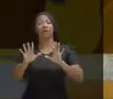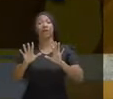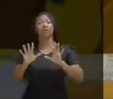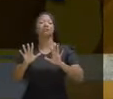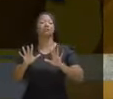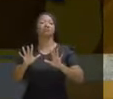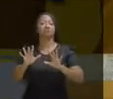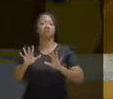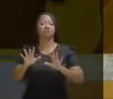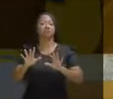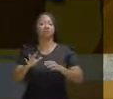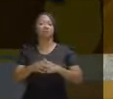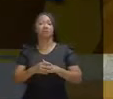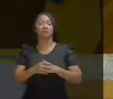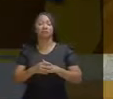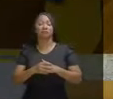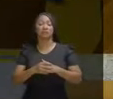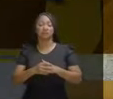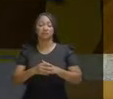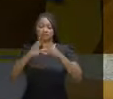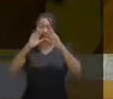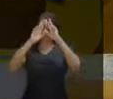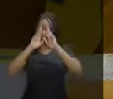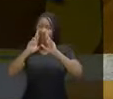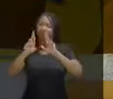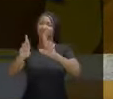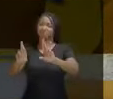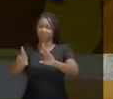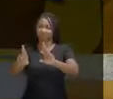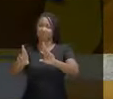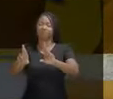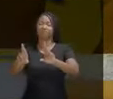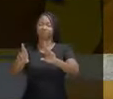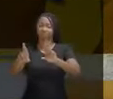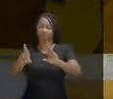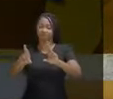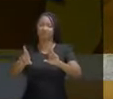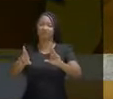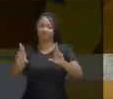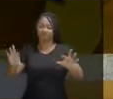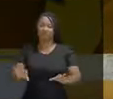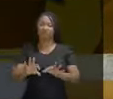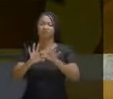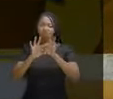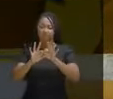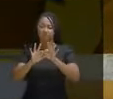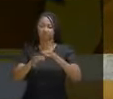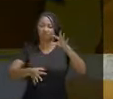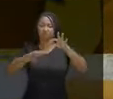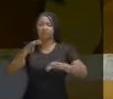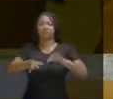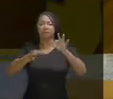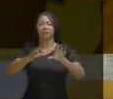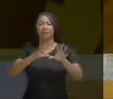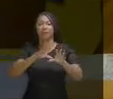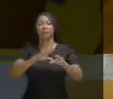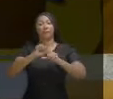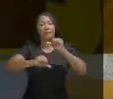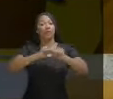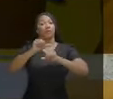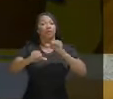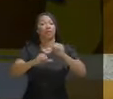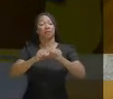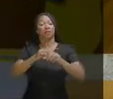razão do respeito à colegialidade, eu acabei inicialmente mudando a